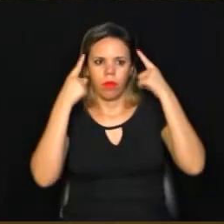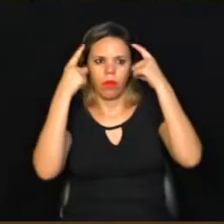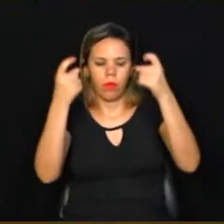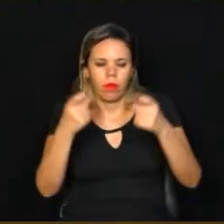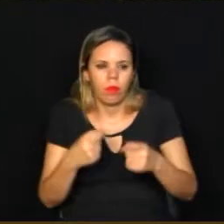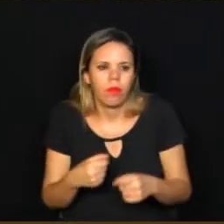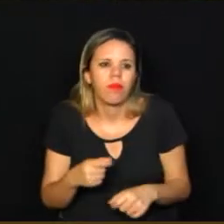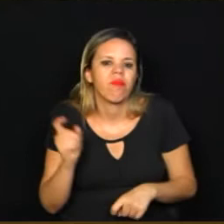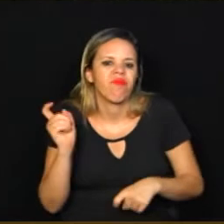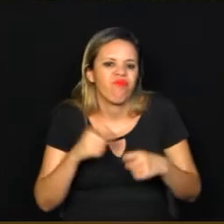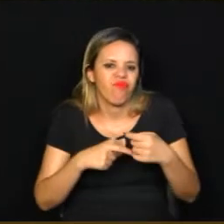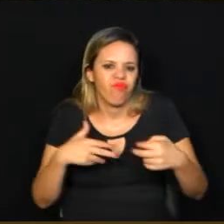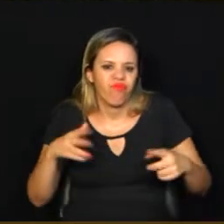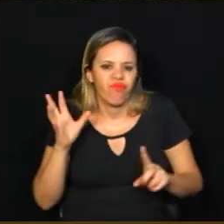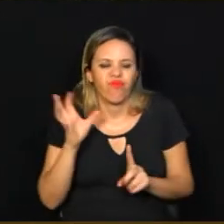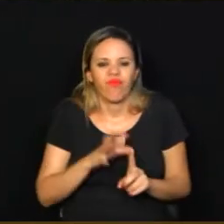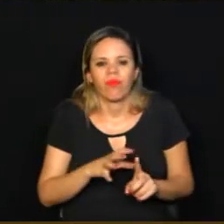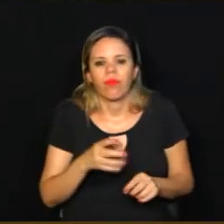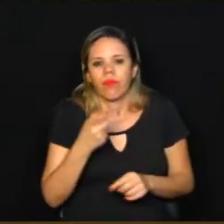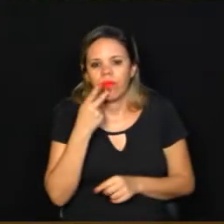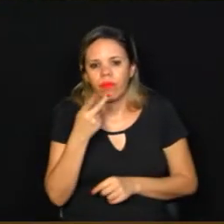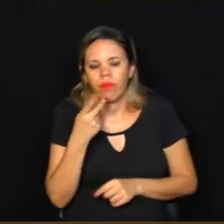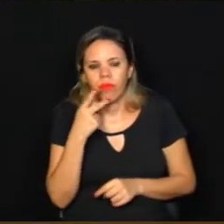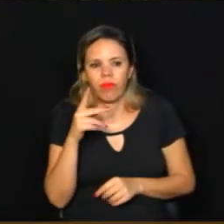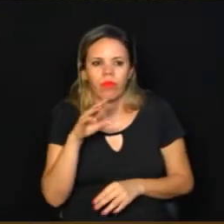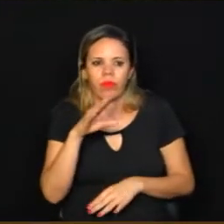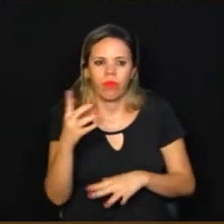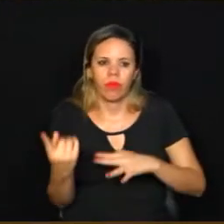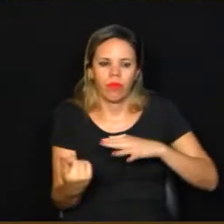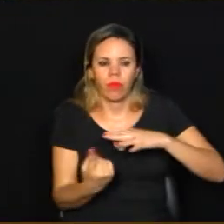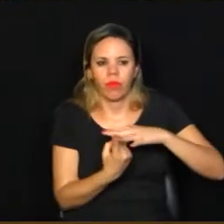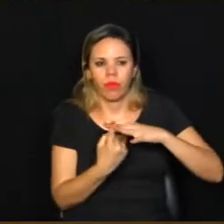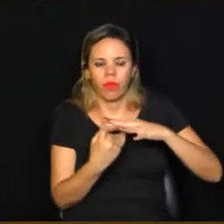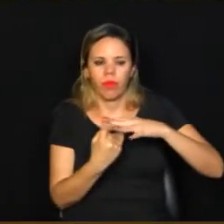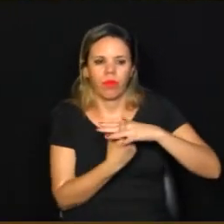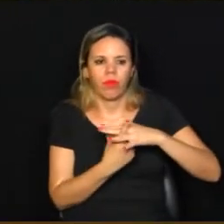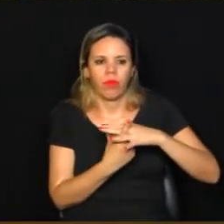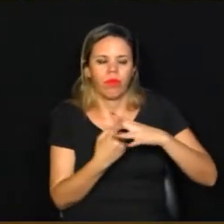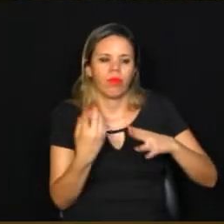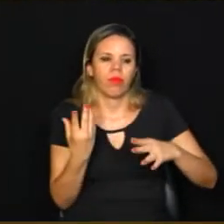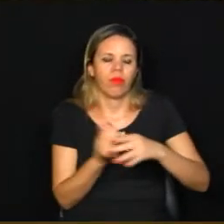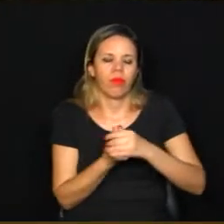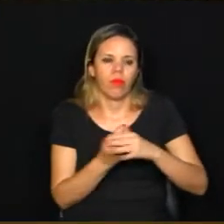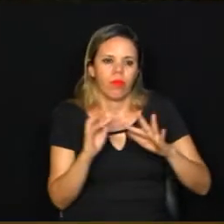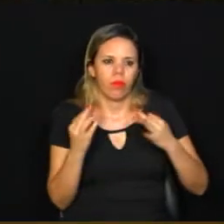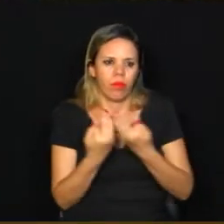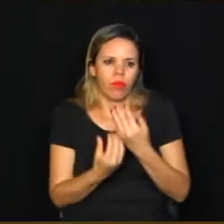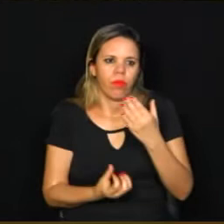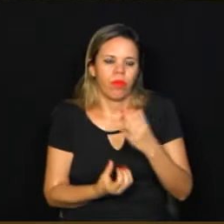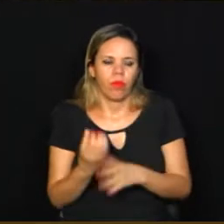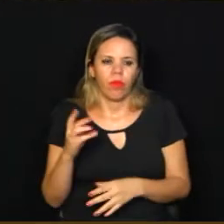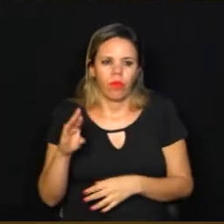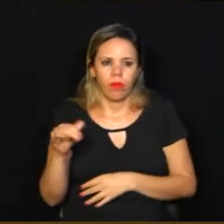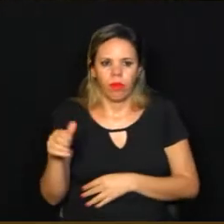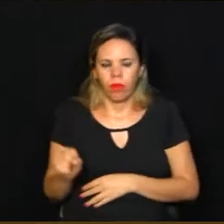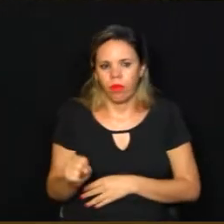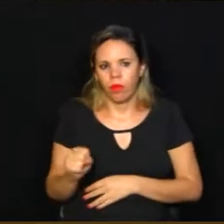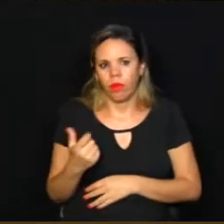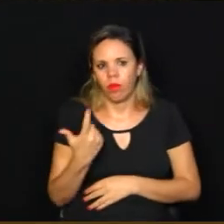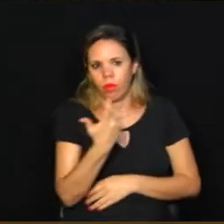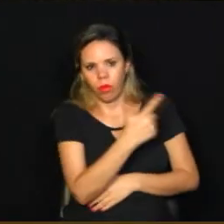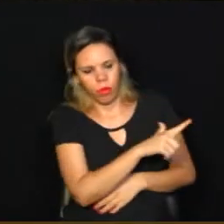violência sexual e quando nós falamos de reintegração familiar. Quando isso ocorre, fica para o CREAS. As demais